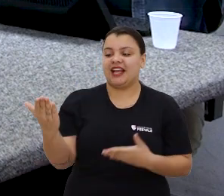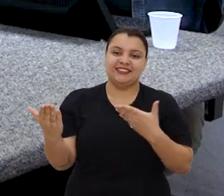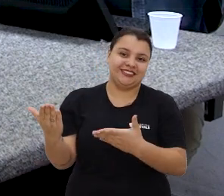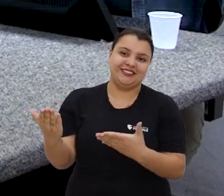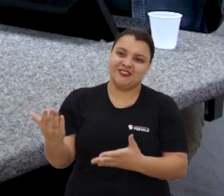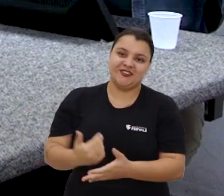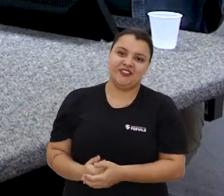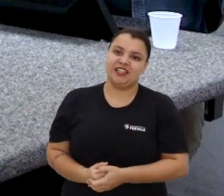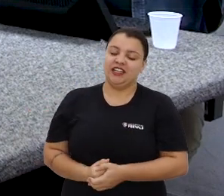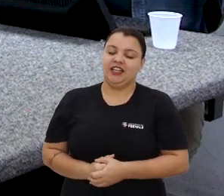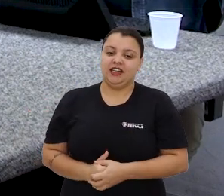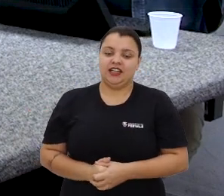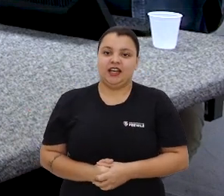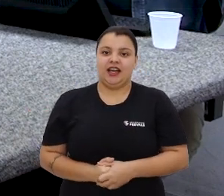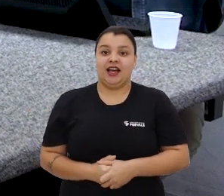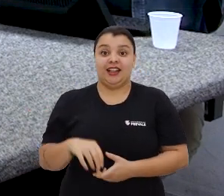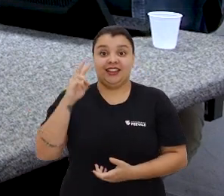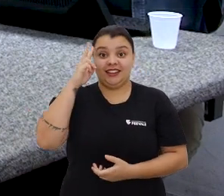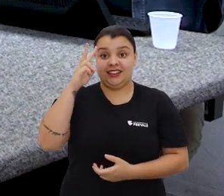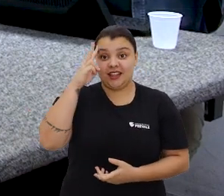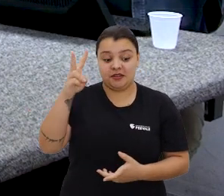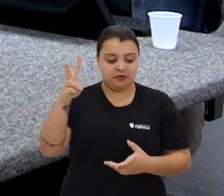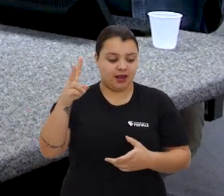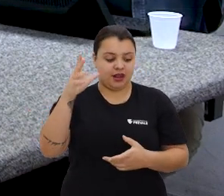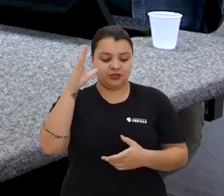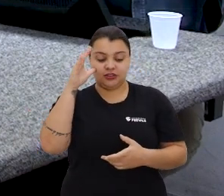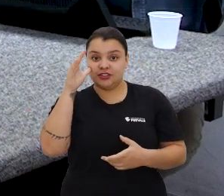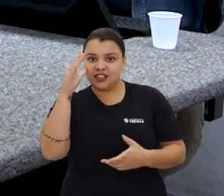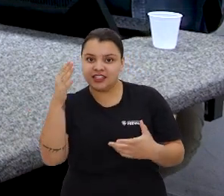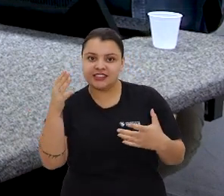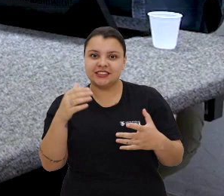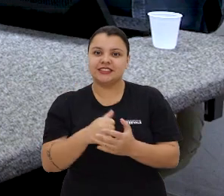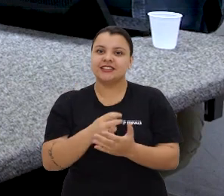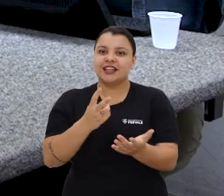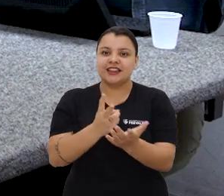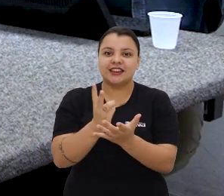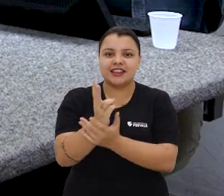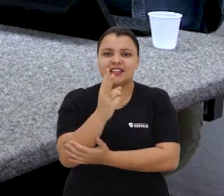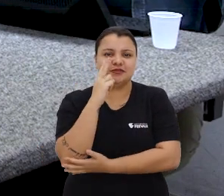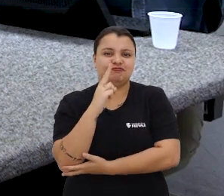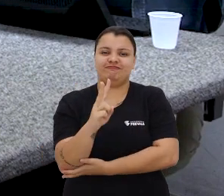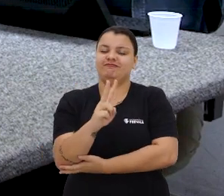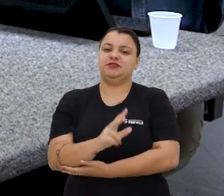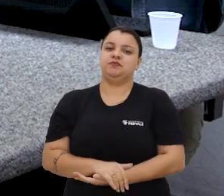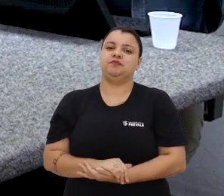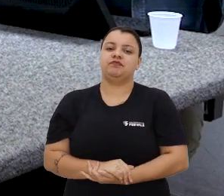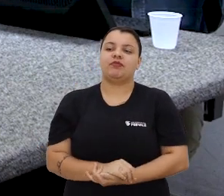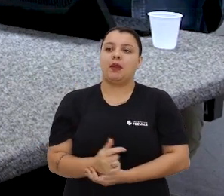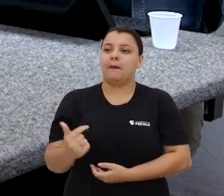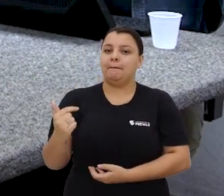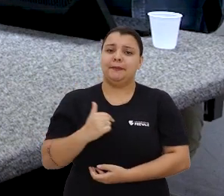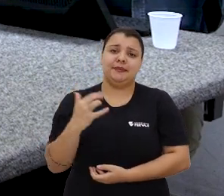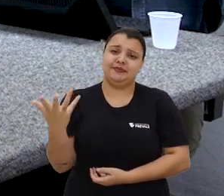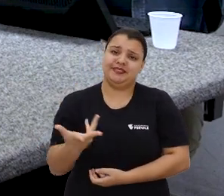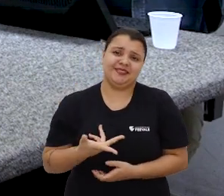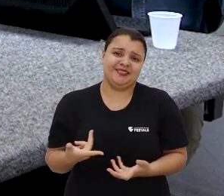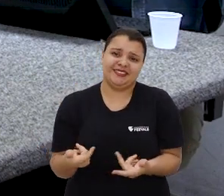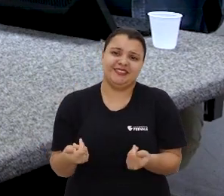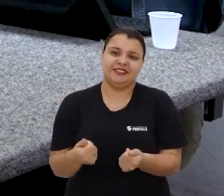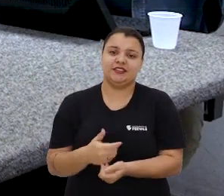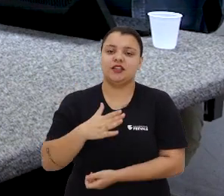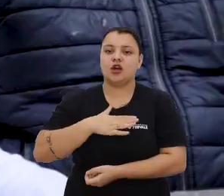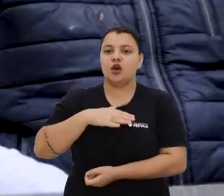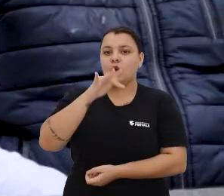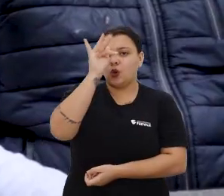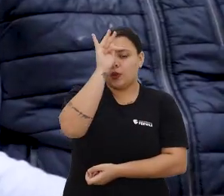ver pessoalmente e lembrar de te assistir, tá sempre arbitrando, pra mim é fantástico, assim. O meu tio,